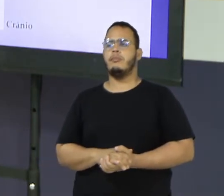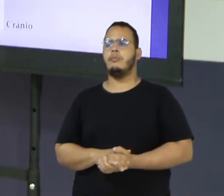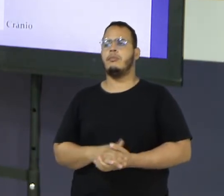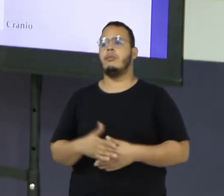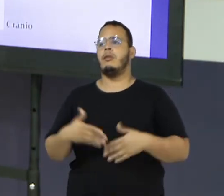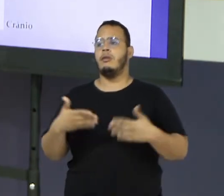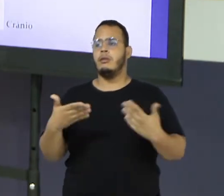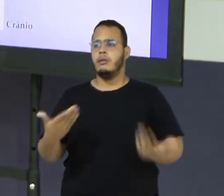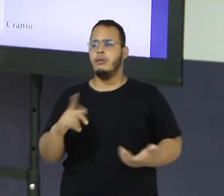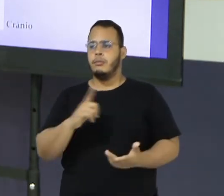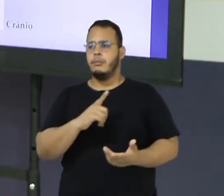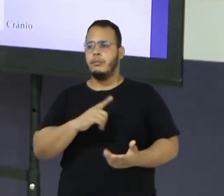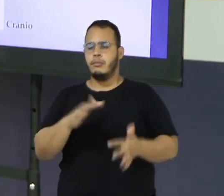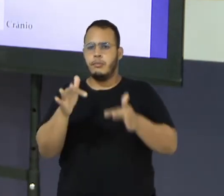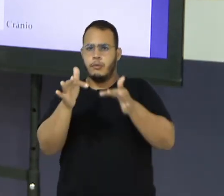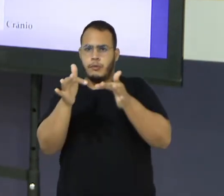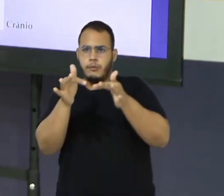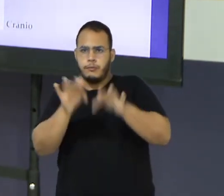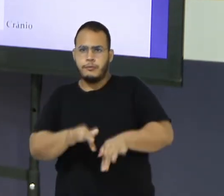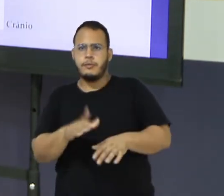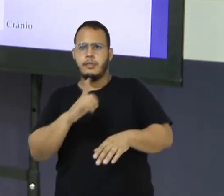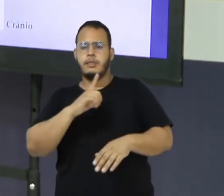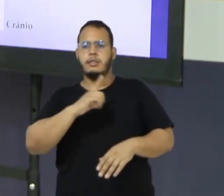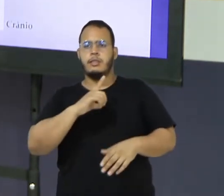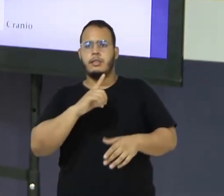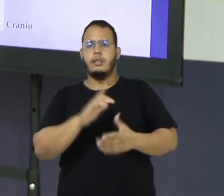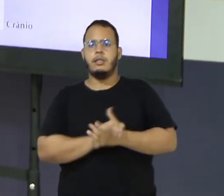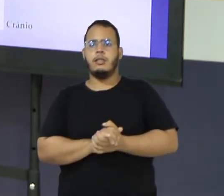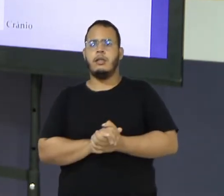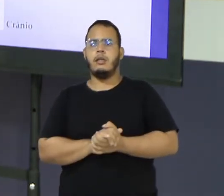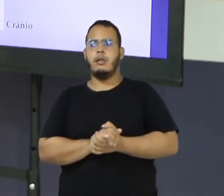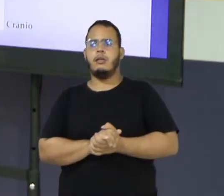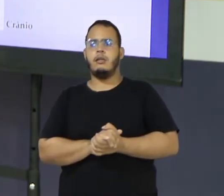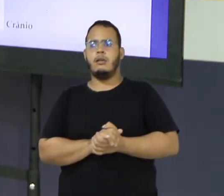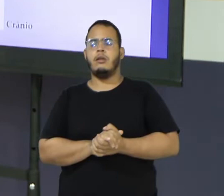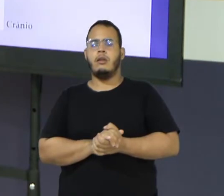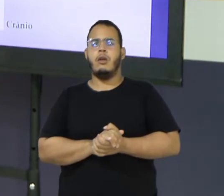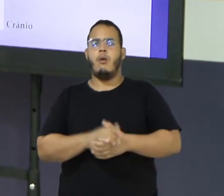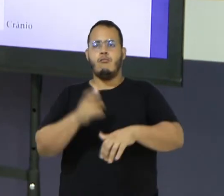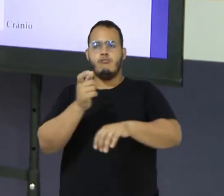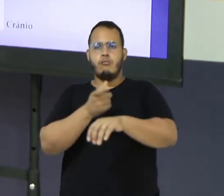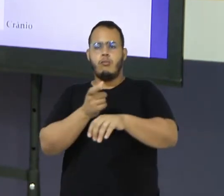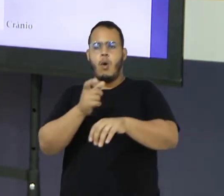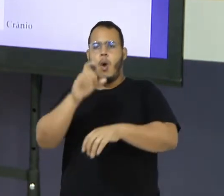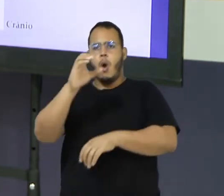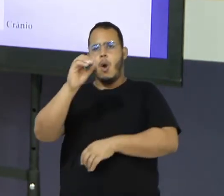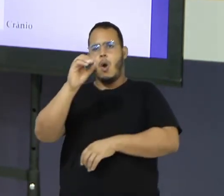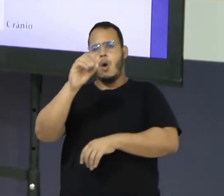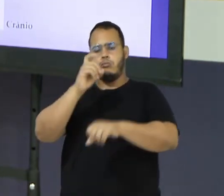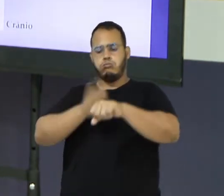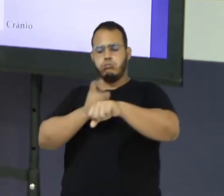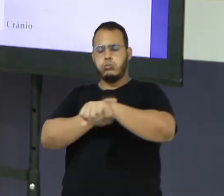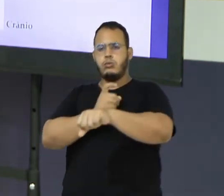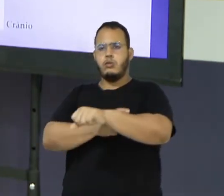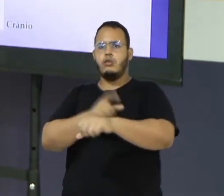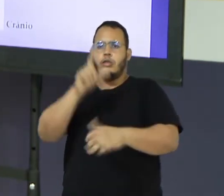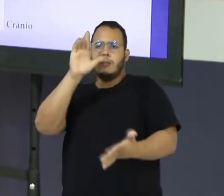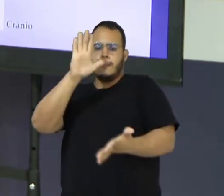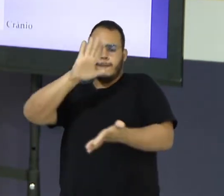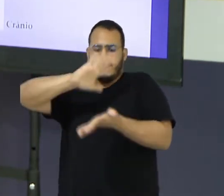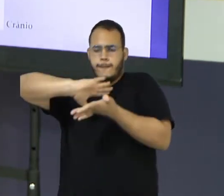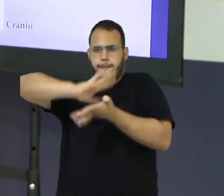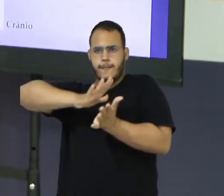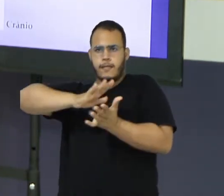E aí, por fim, a gente vai ter os ossos que a gente chama de chatos. Como são esses ossos chatos? Eles apresentam